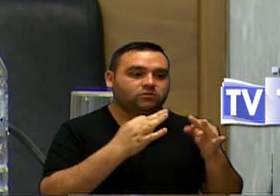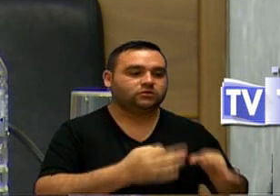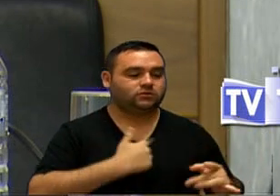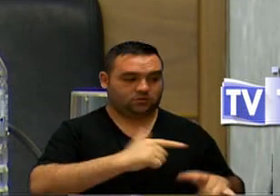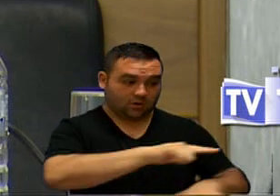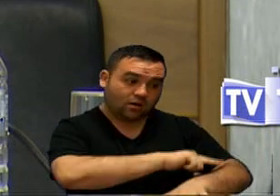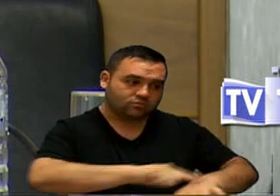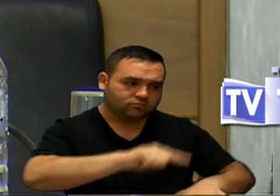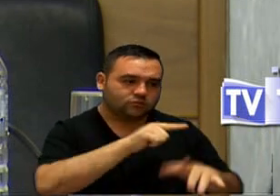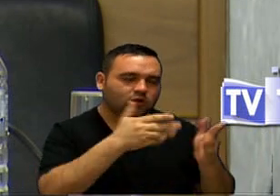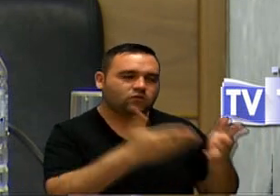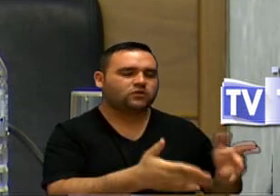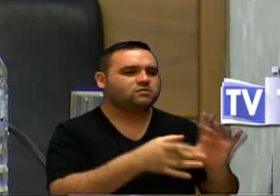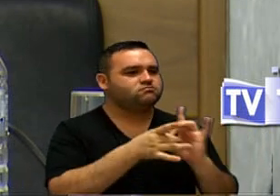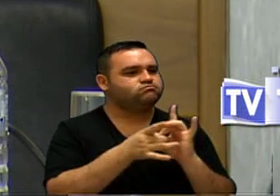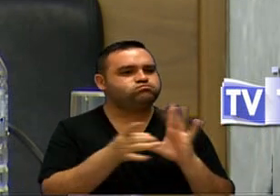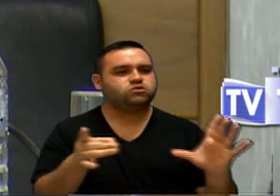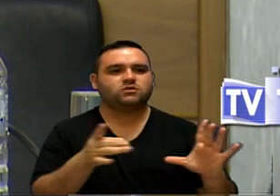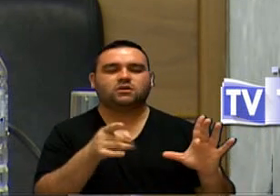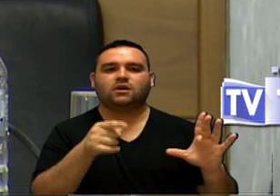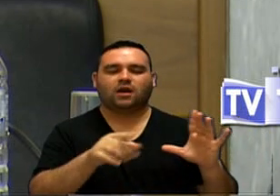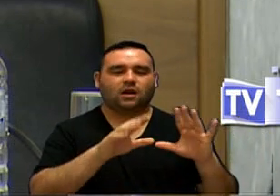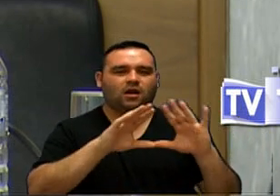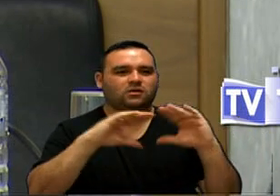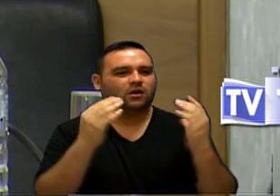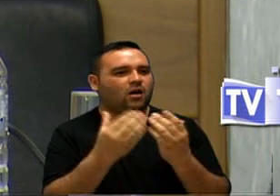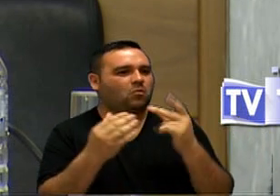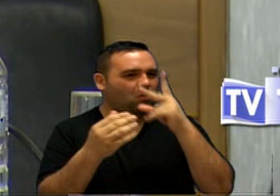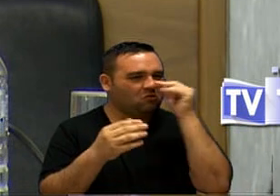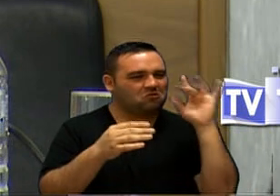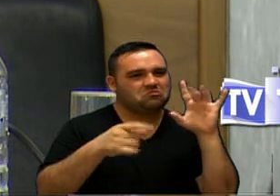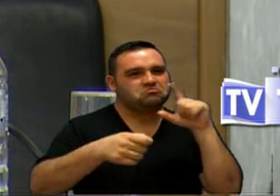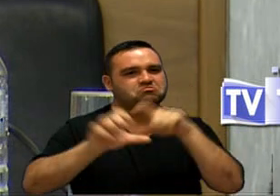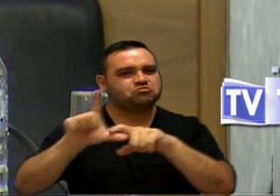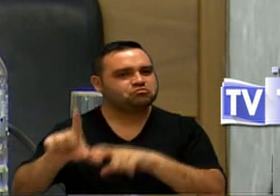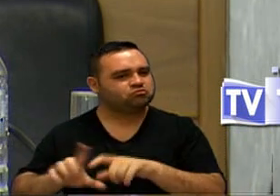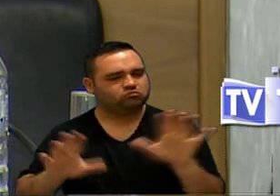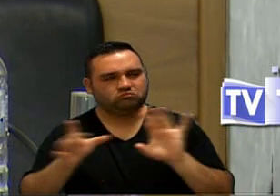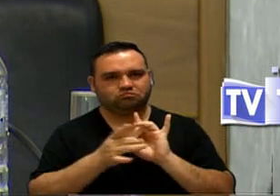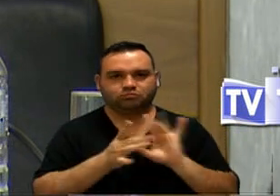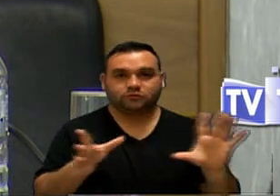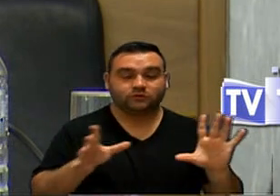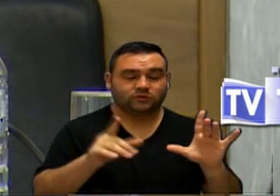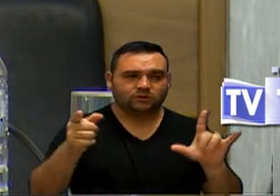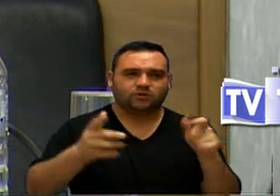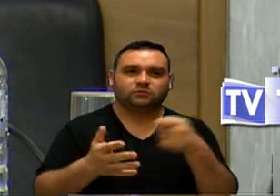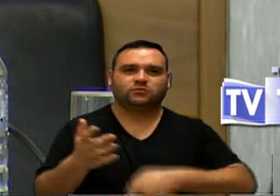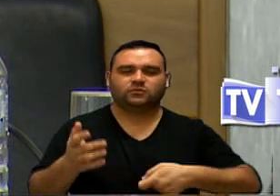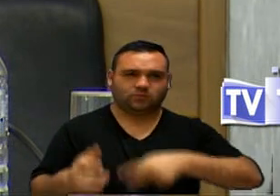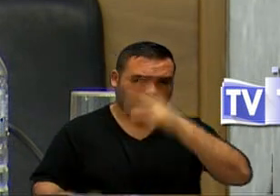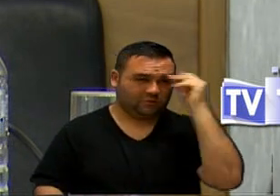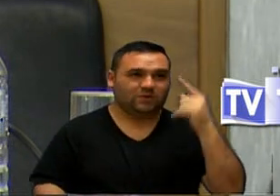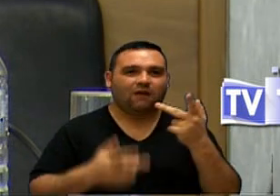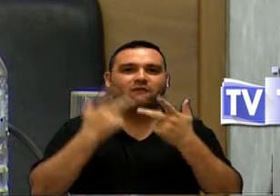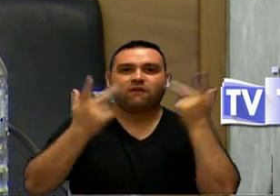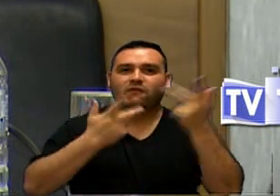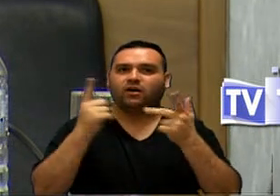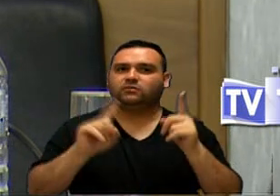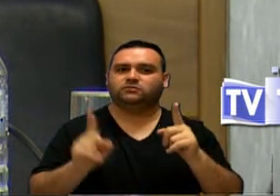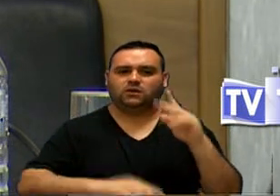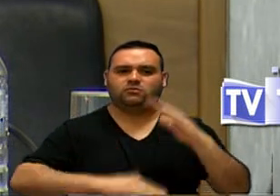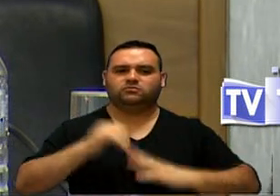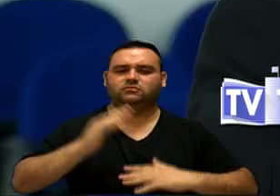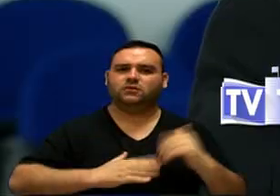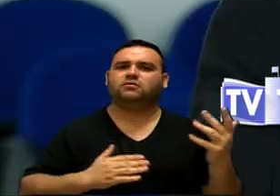eu respeito a independência dos poderes e a nossa cobrança em relação ao executivo não será através de palavras, e sim de